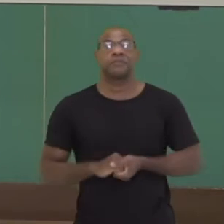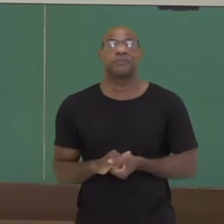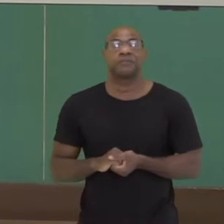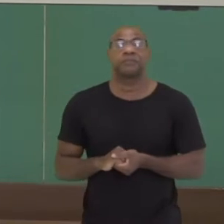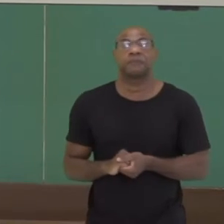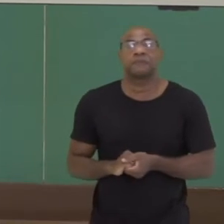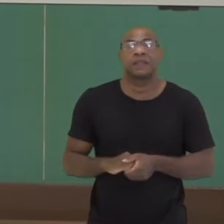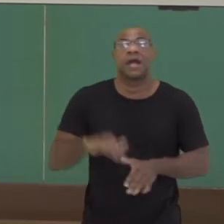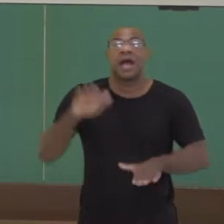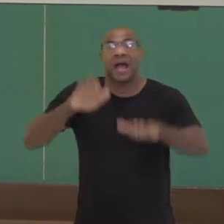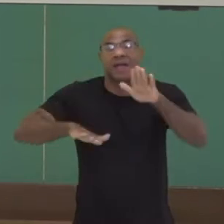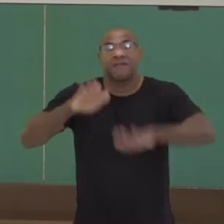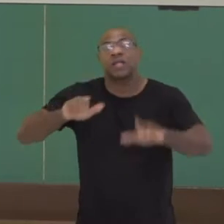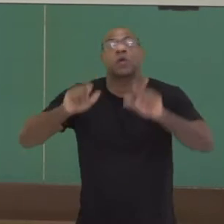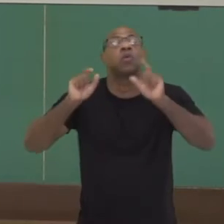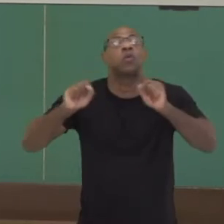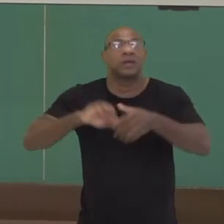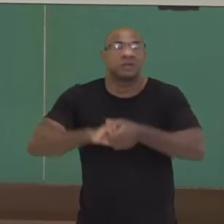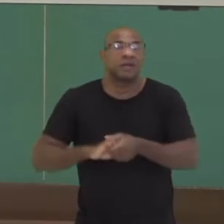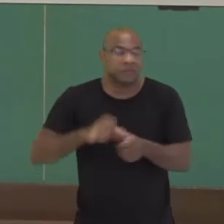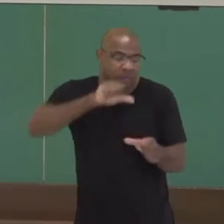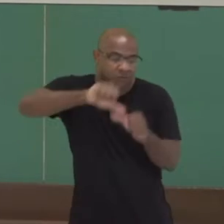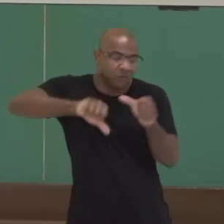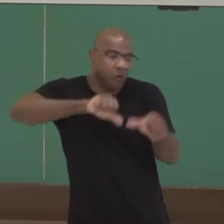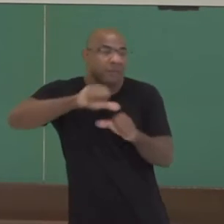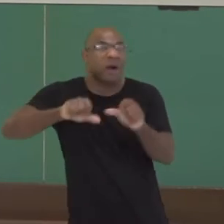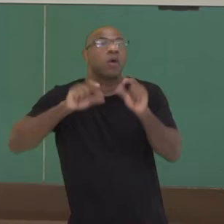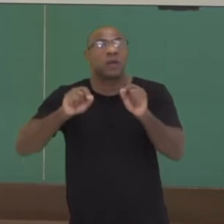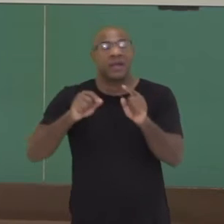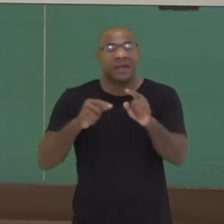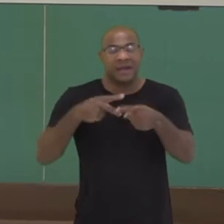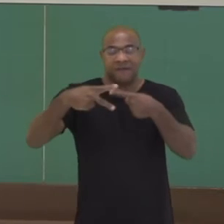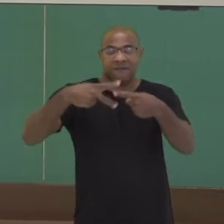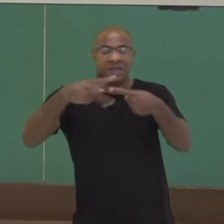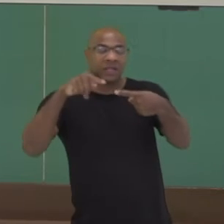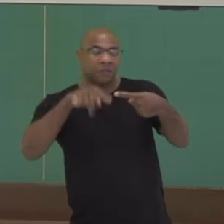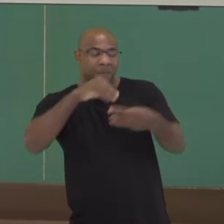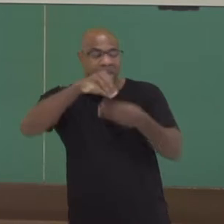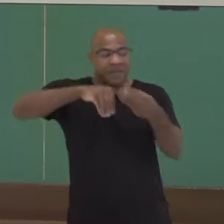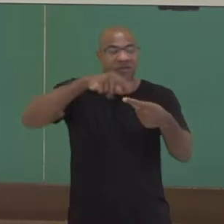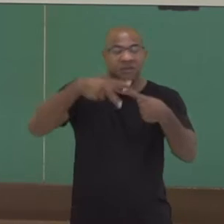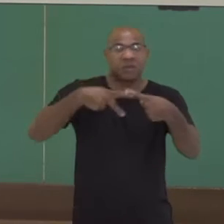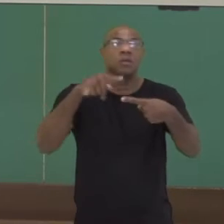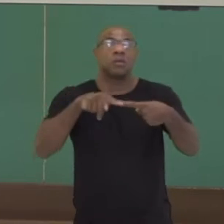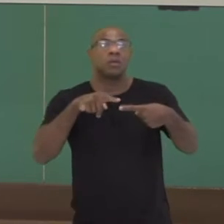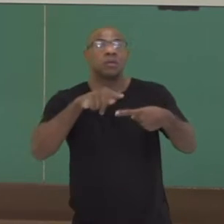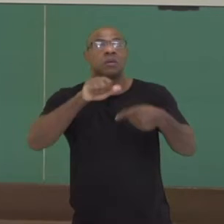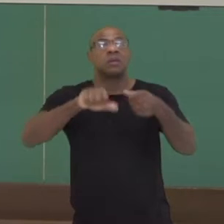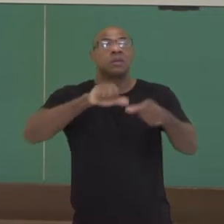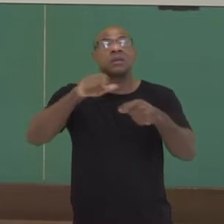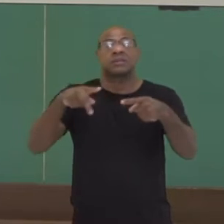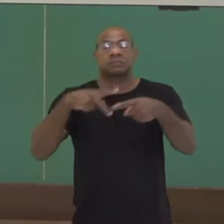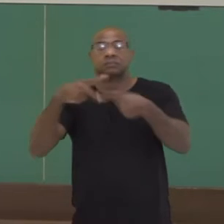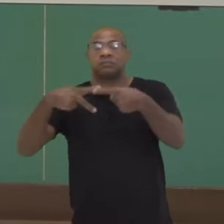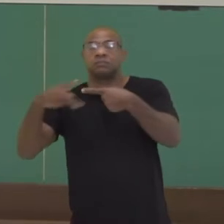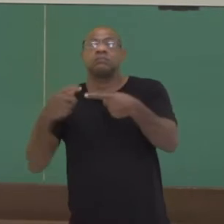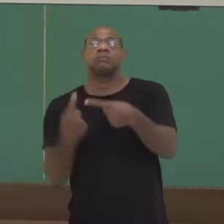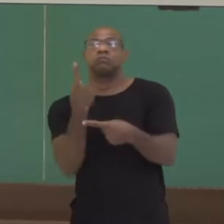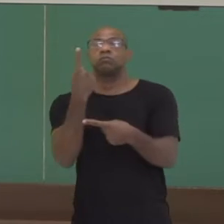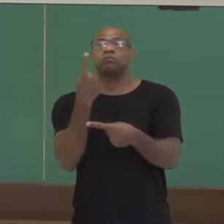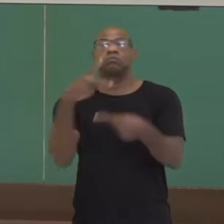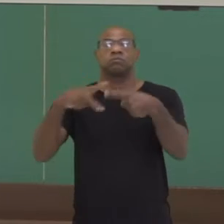Muitas vezes também a gente vai transformar essa fração mista em uma fração, em uma